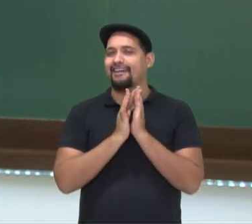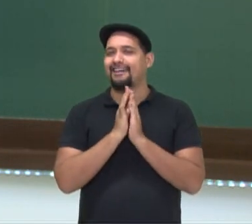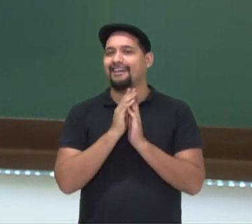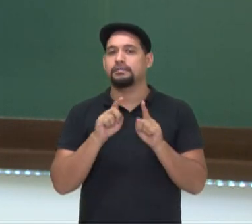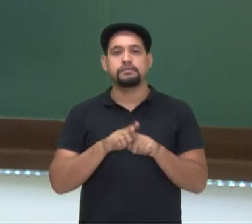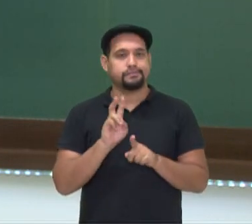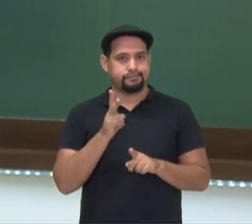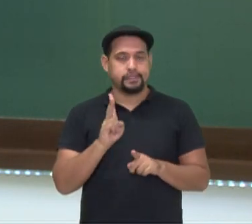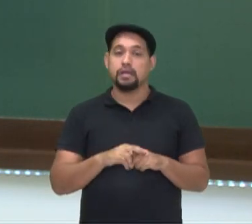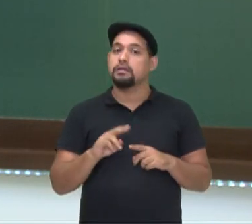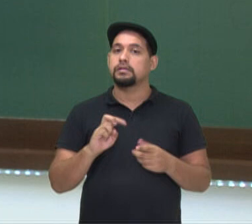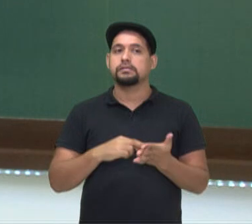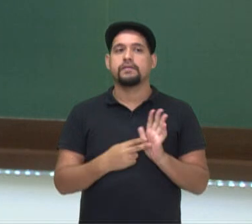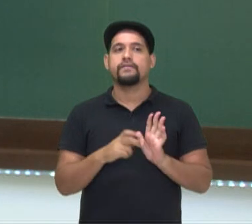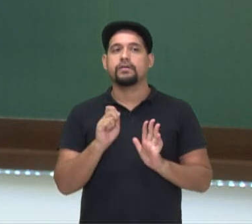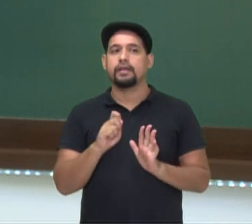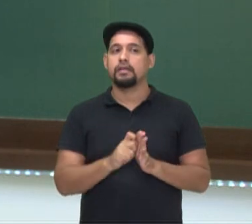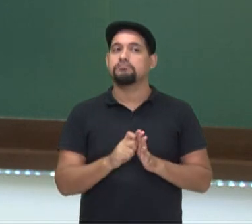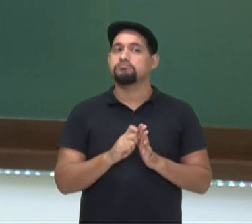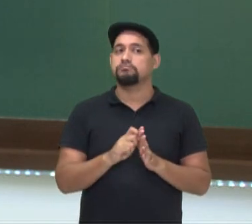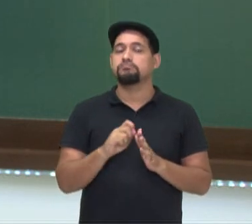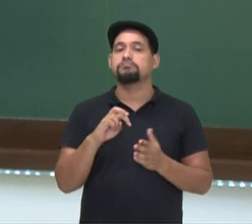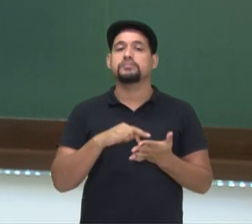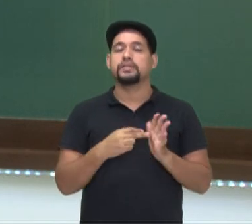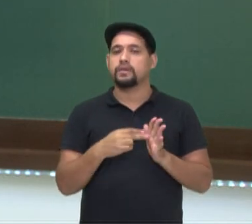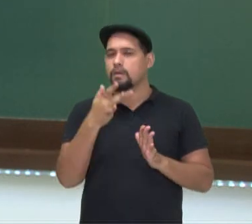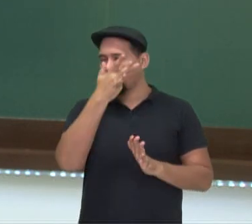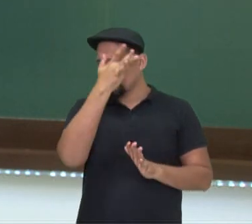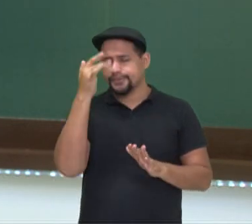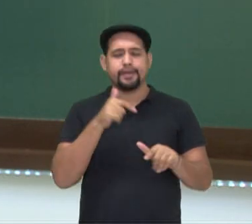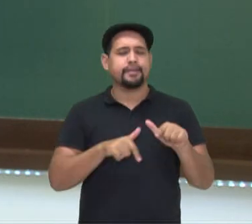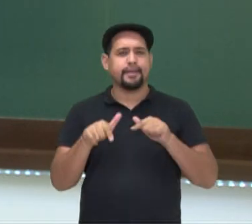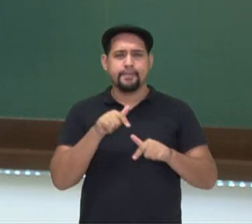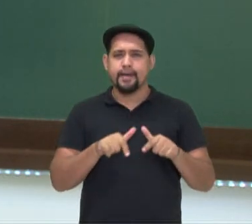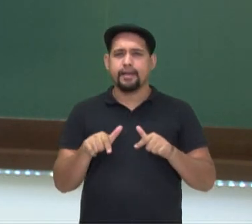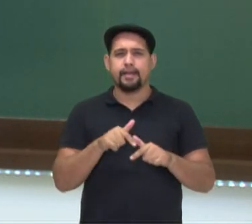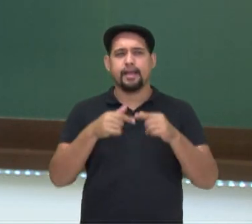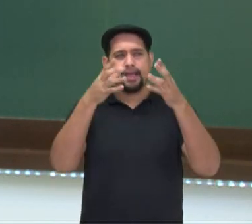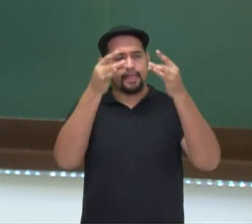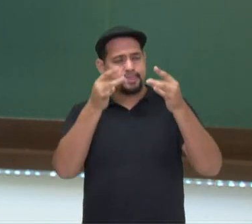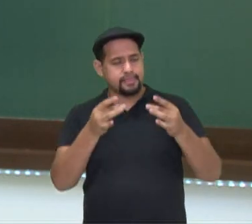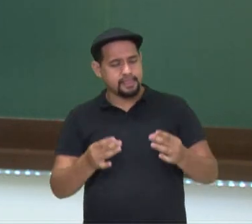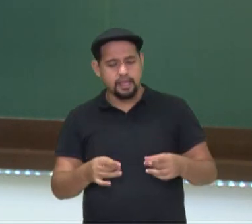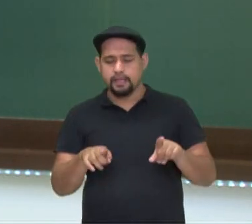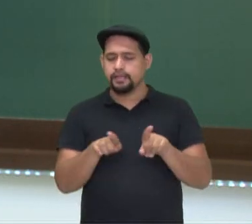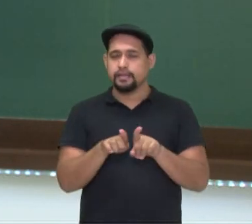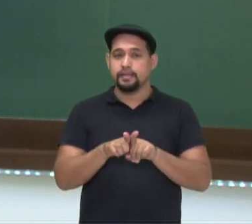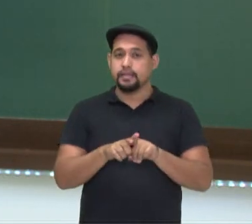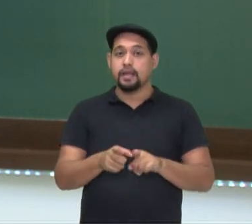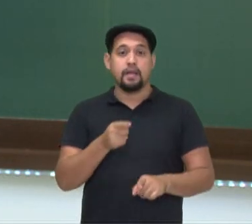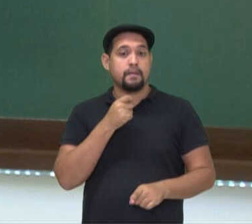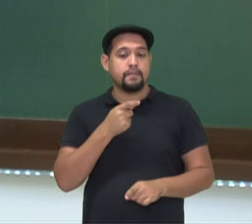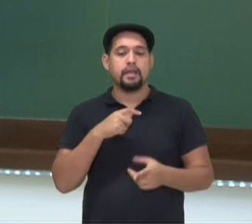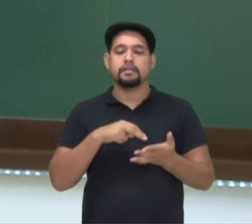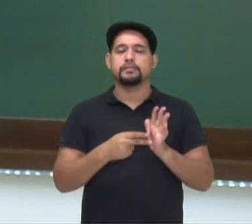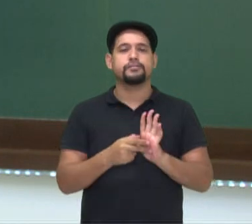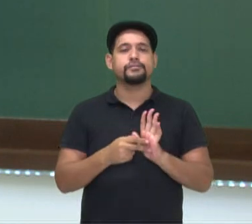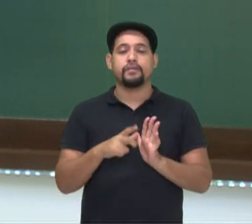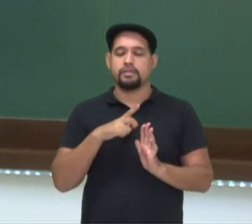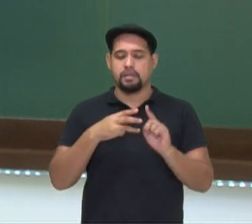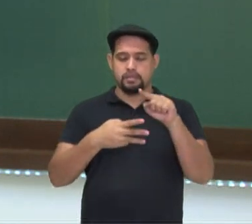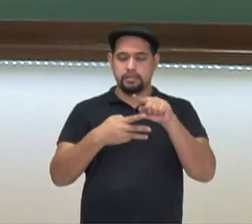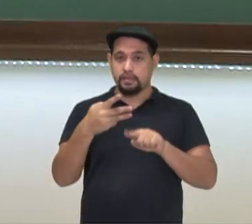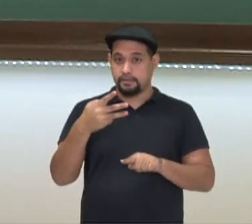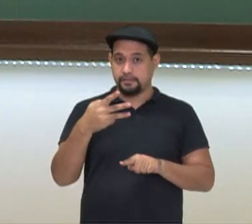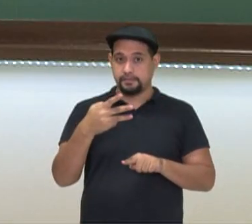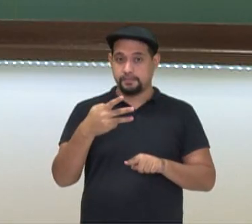característica, por exemplo, desse Zane Arlequim, que é um empregado, que as categorias da Comédia dell'arte vão se dividir em